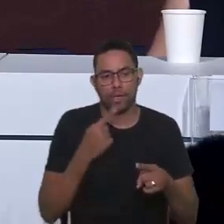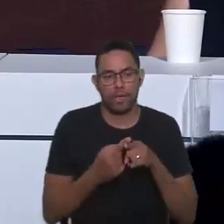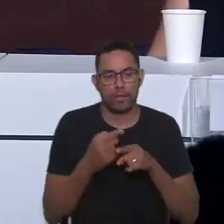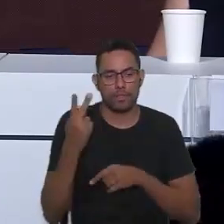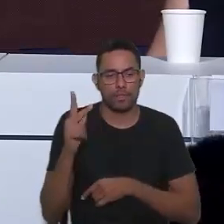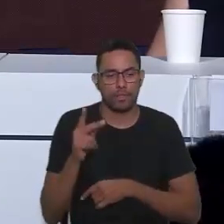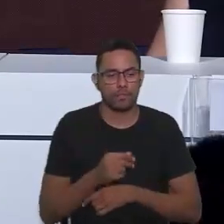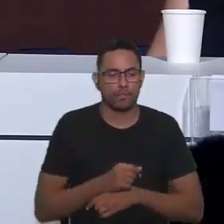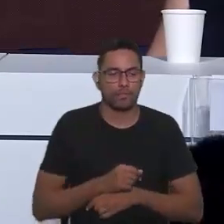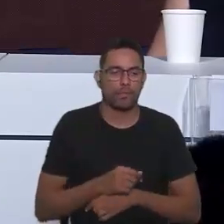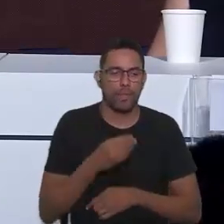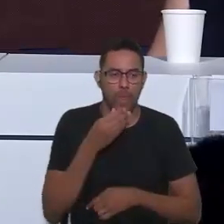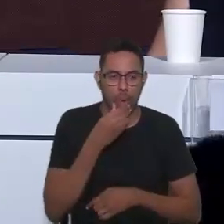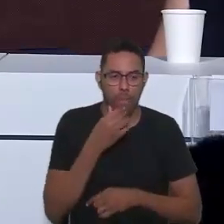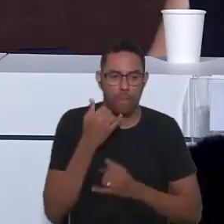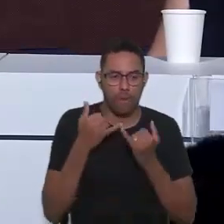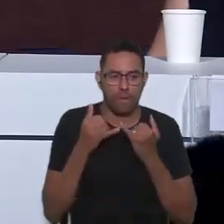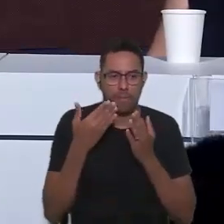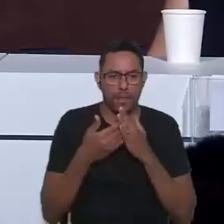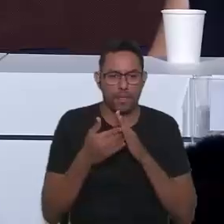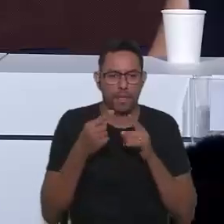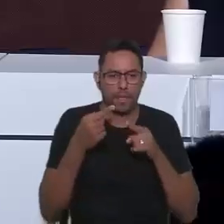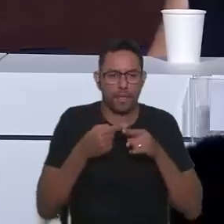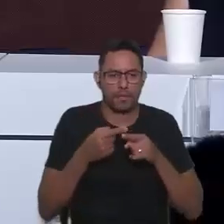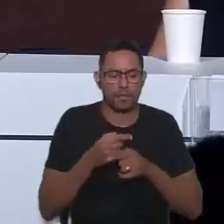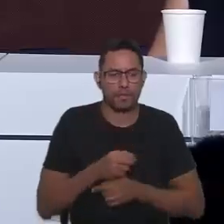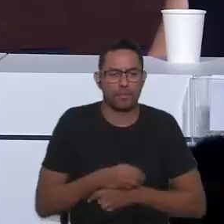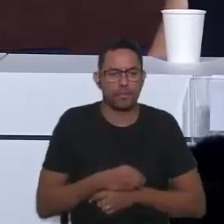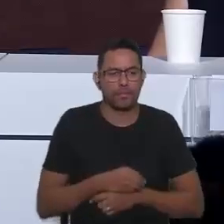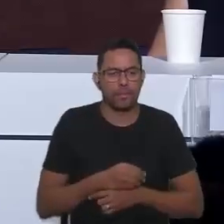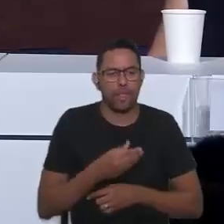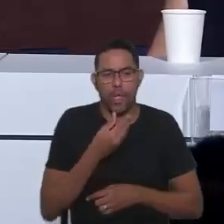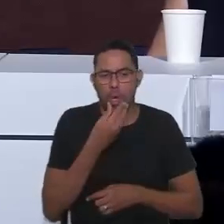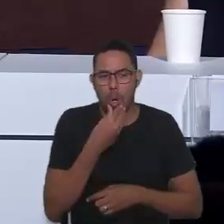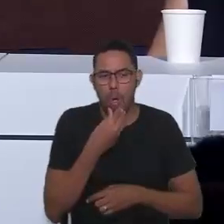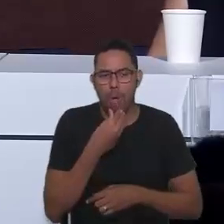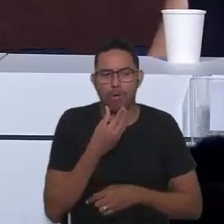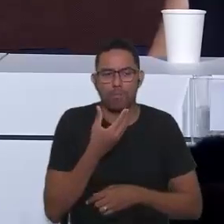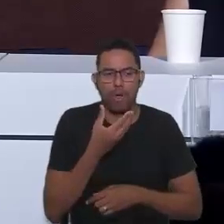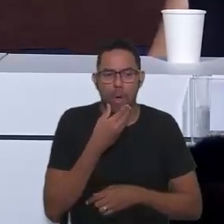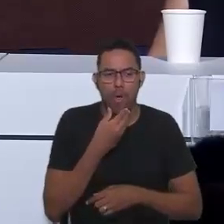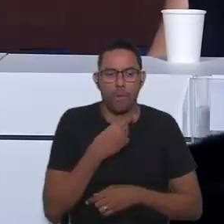si. E os homens parece que perderam a causa. É como se os homens